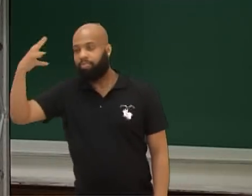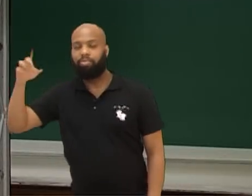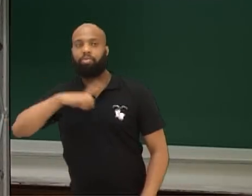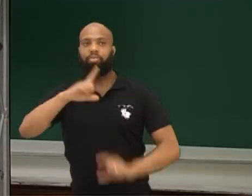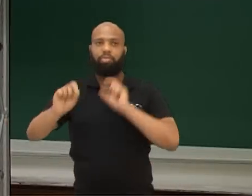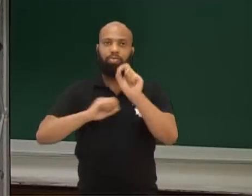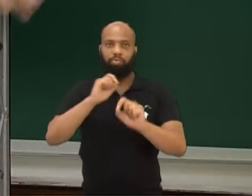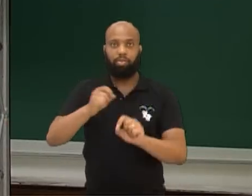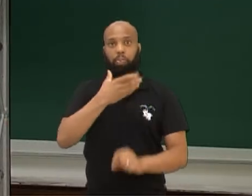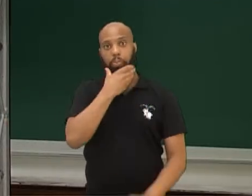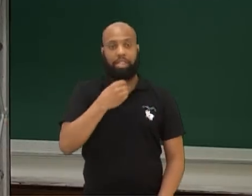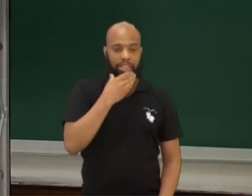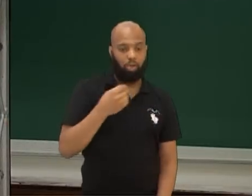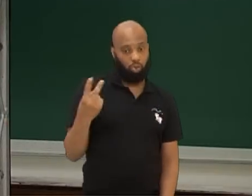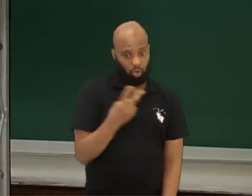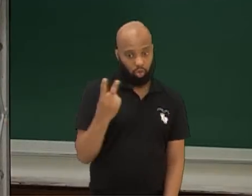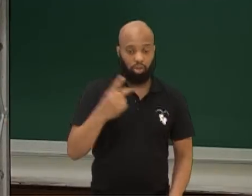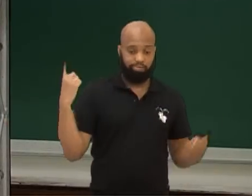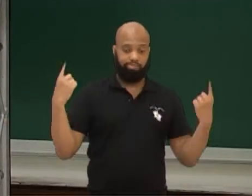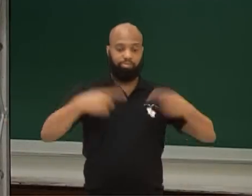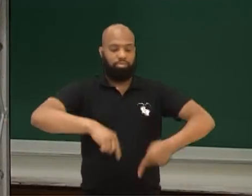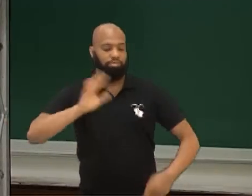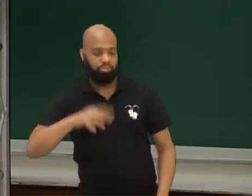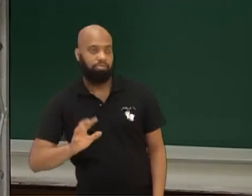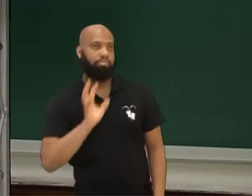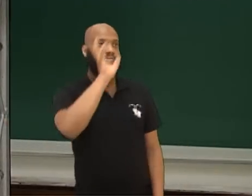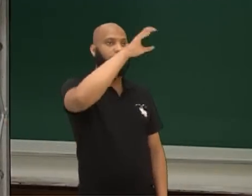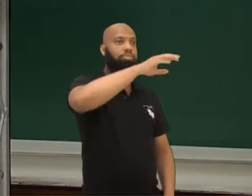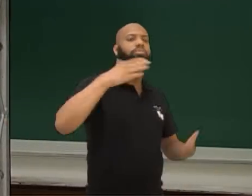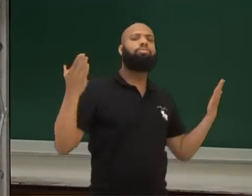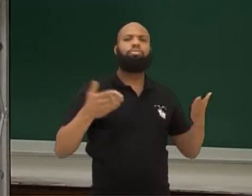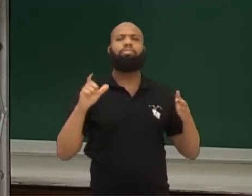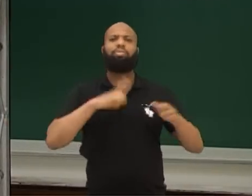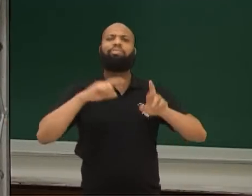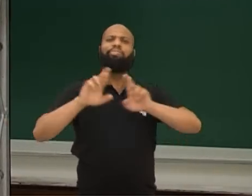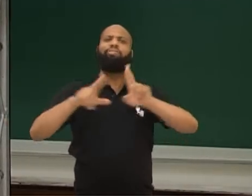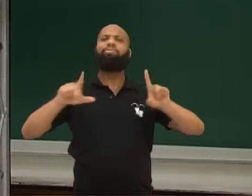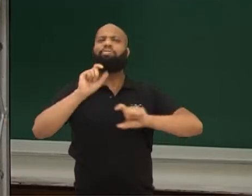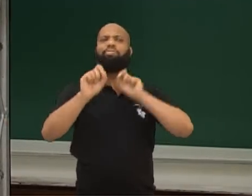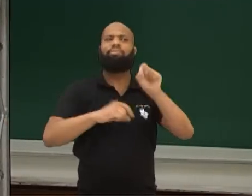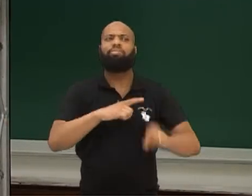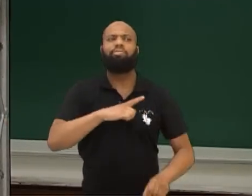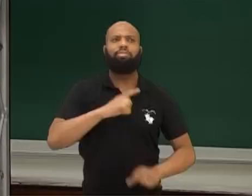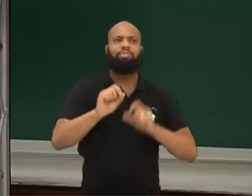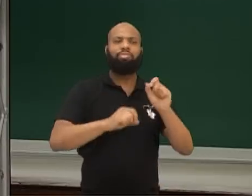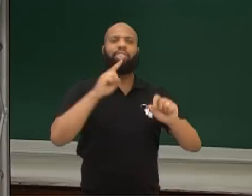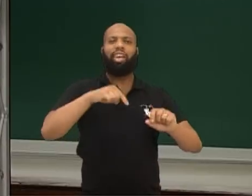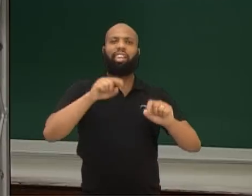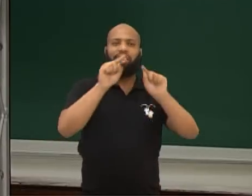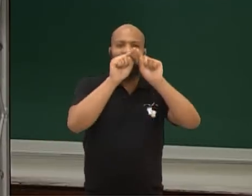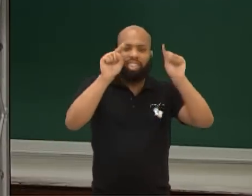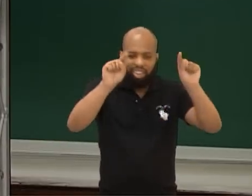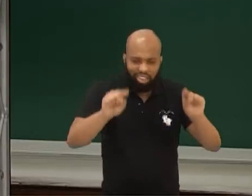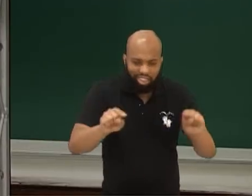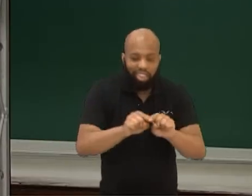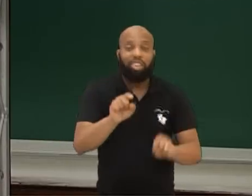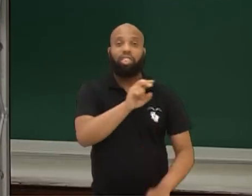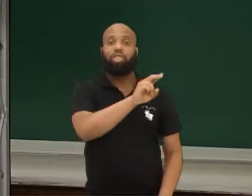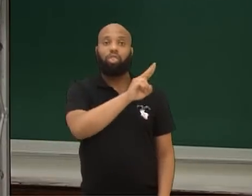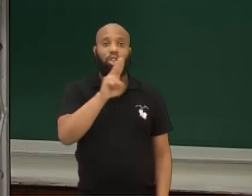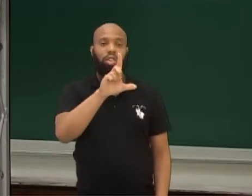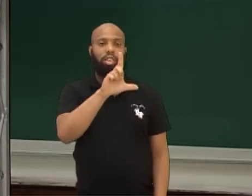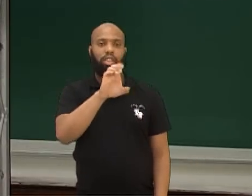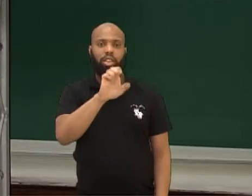Jogos, Mário e Luiz. Ai, professora, aqui tem um negócio diferente. Tem um negócio chamado legenda. O que é